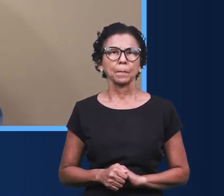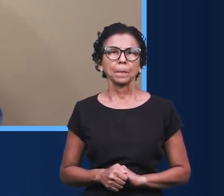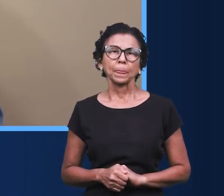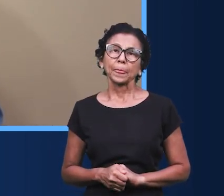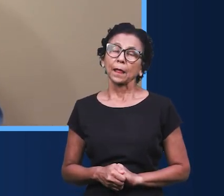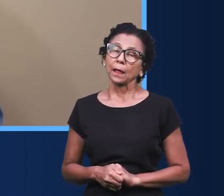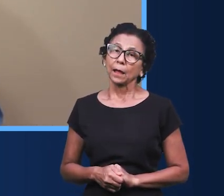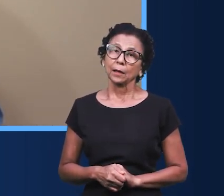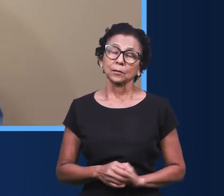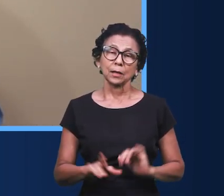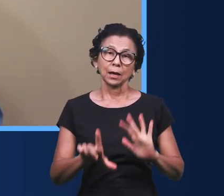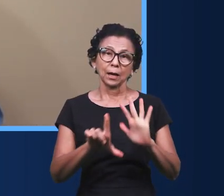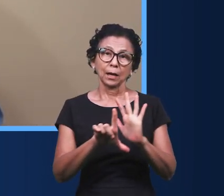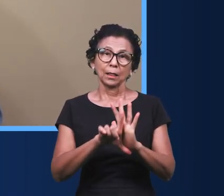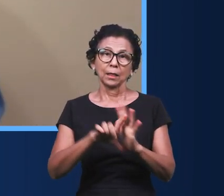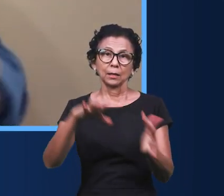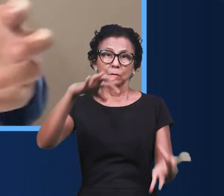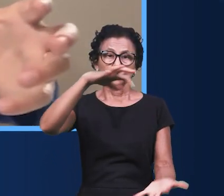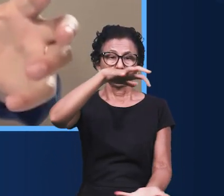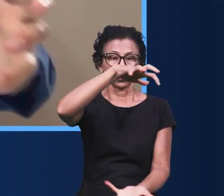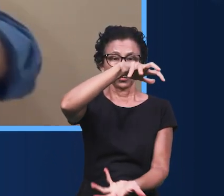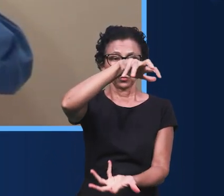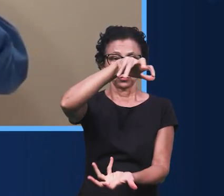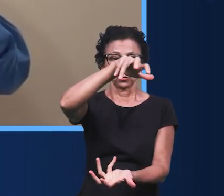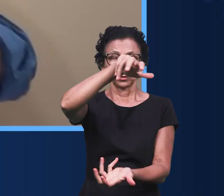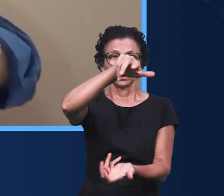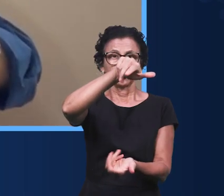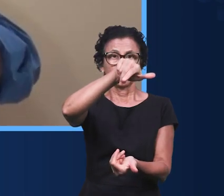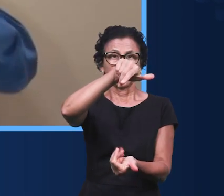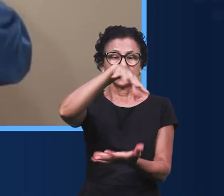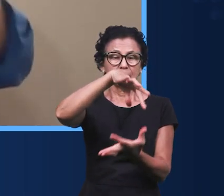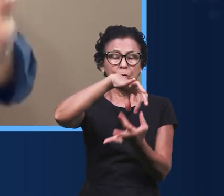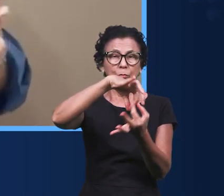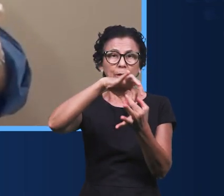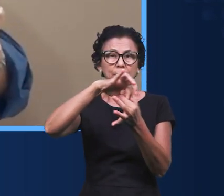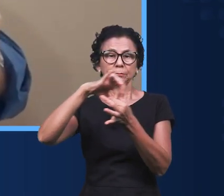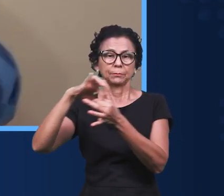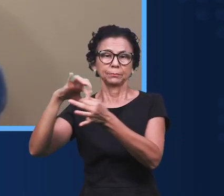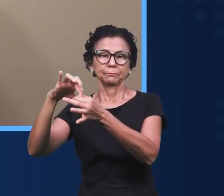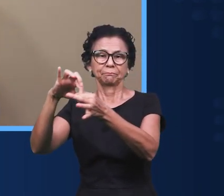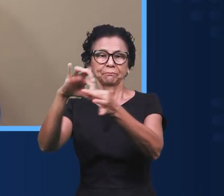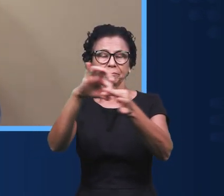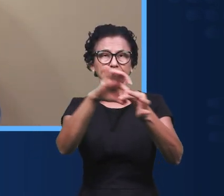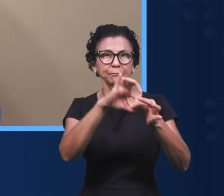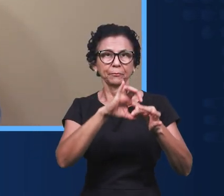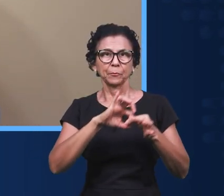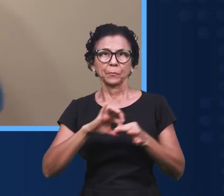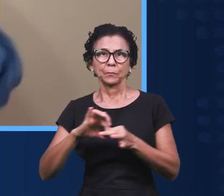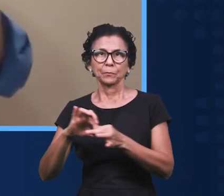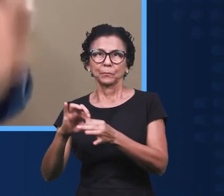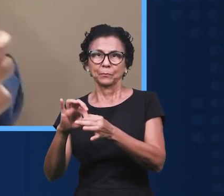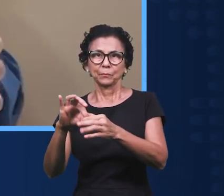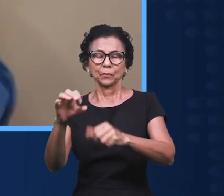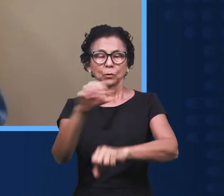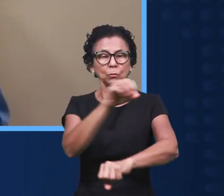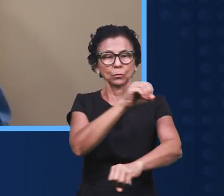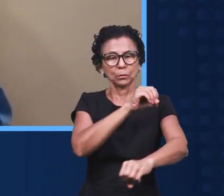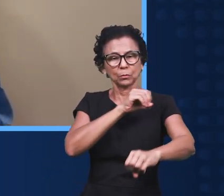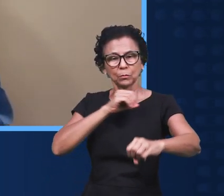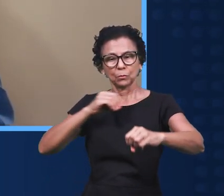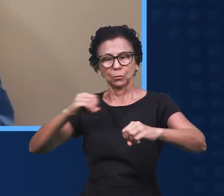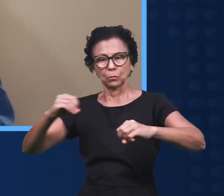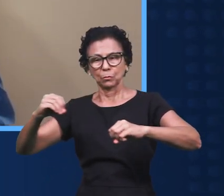é uma lei do universo. Então, a Terra, o cosmos, tudo